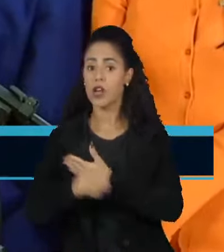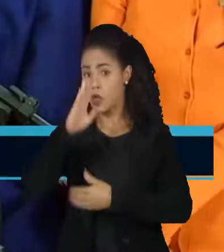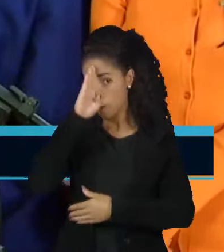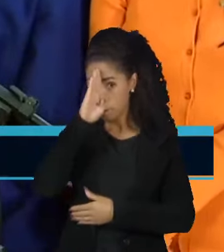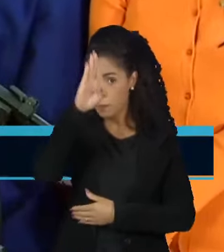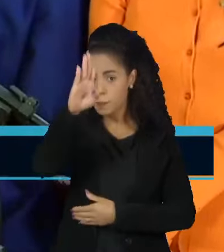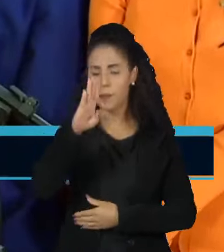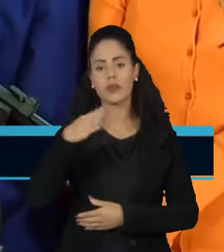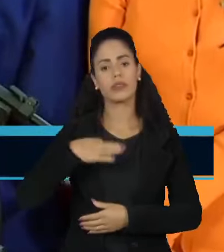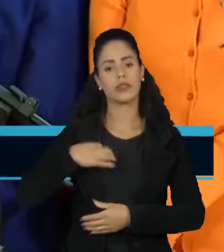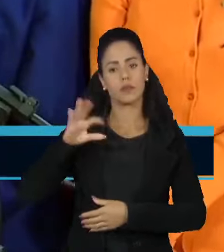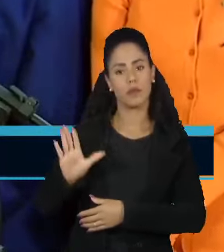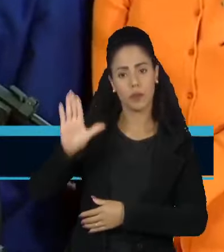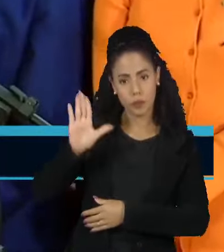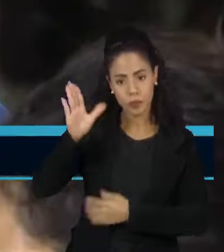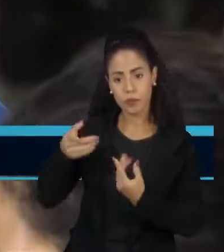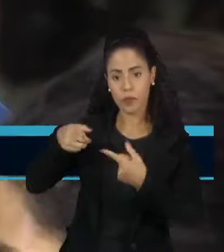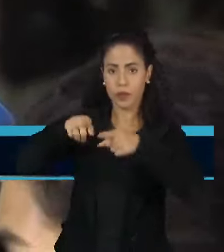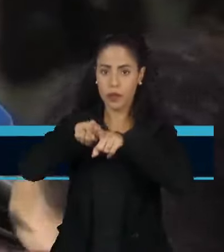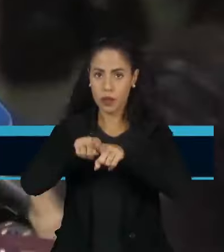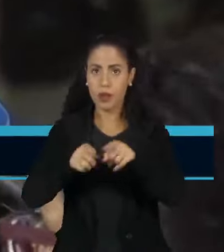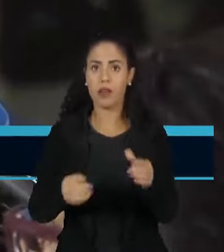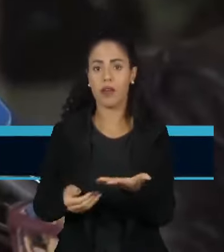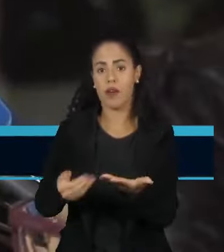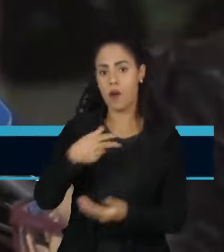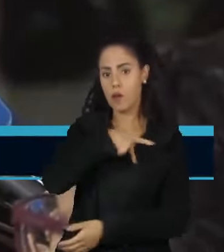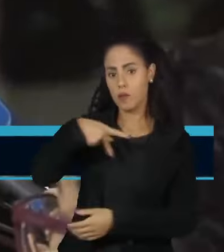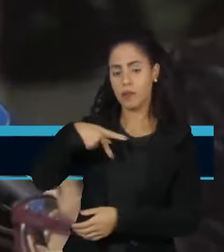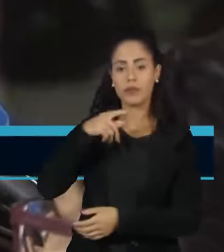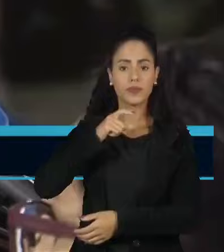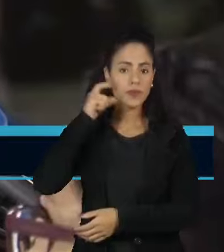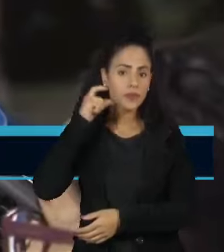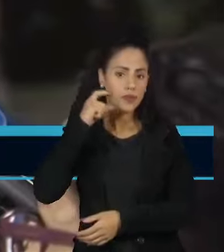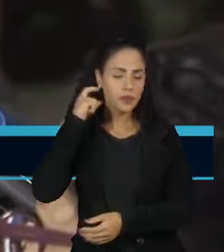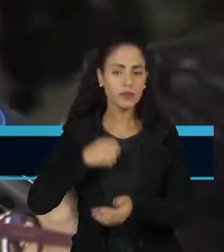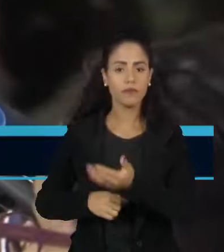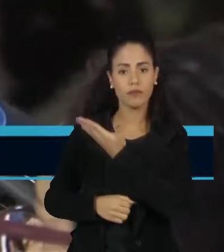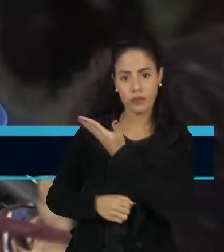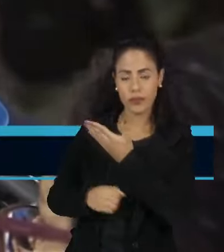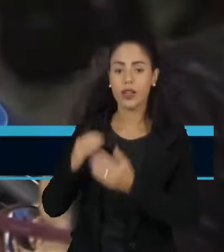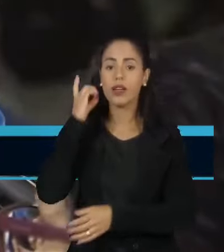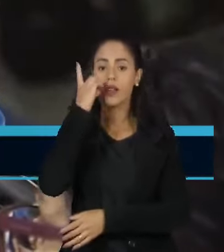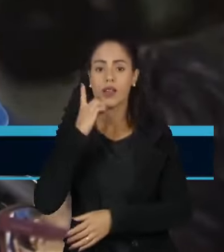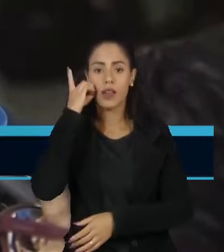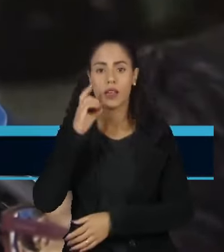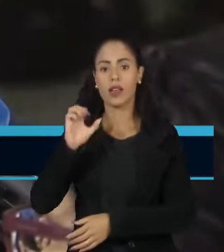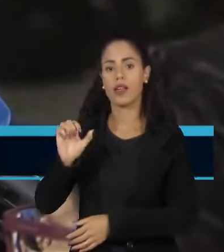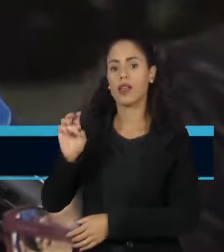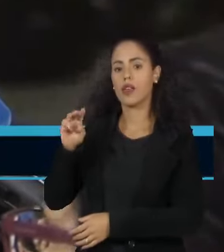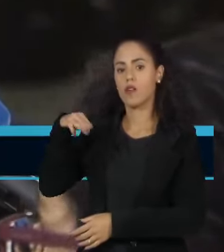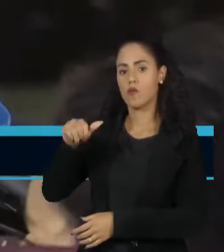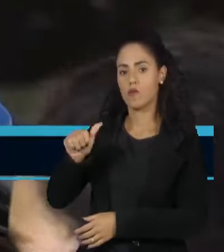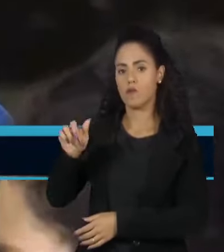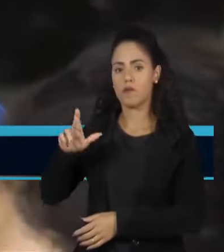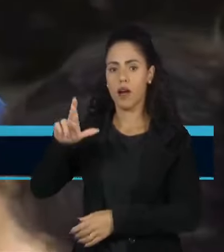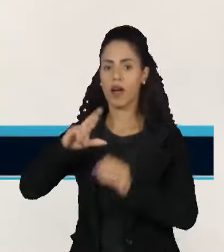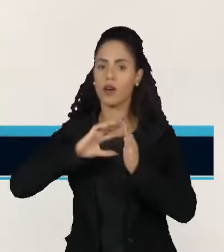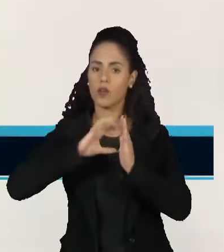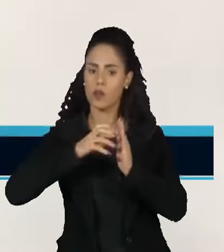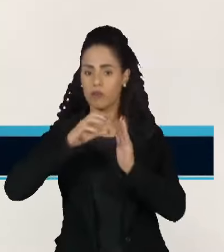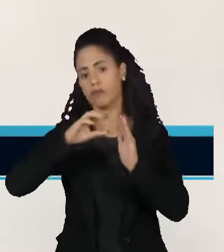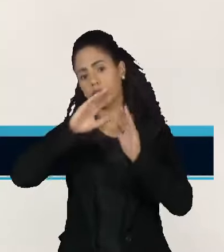candidato, patrocinado inclusive pelo atual presidente da Casa, era o deputado Elmar Nascimento, do União